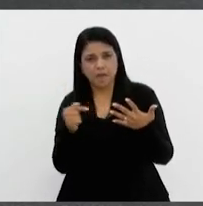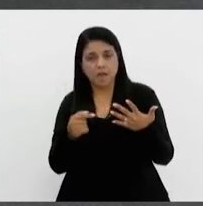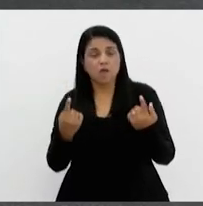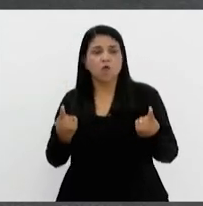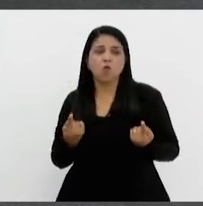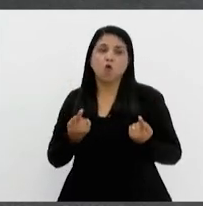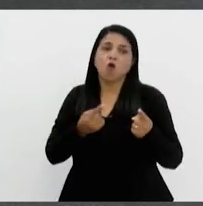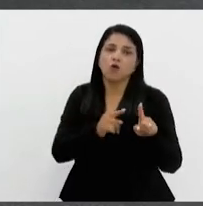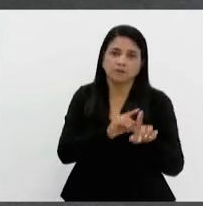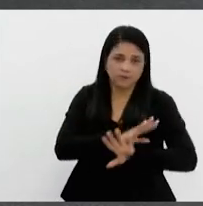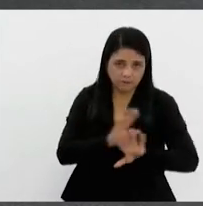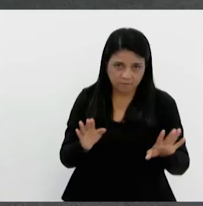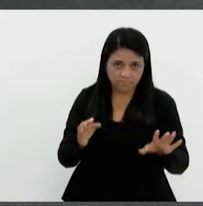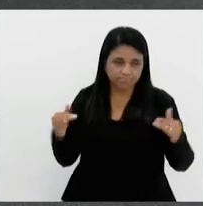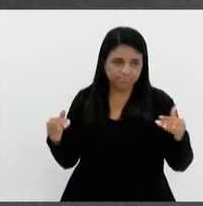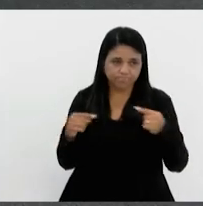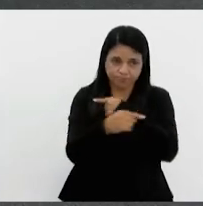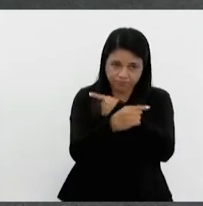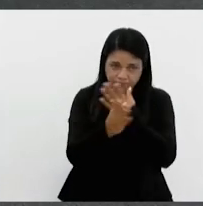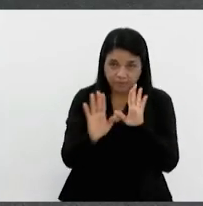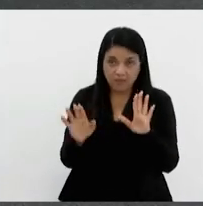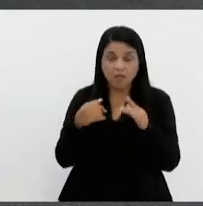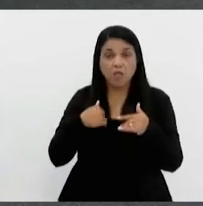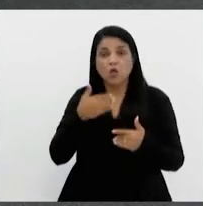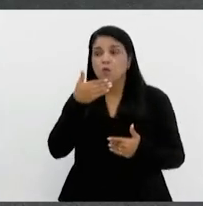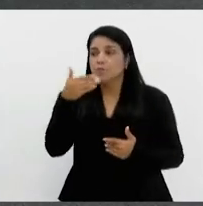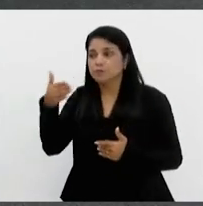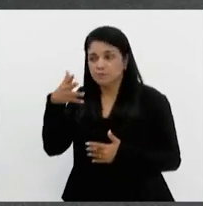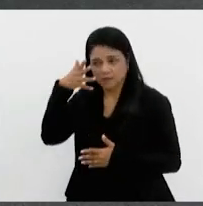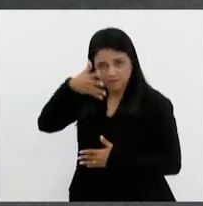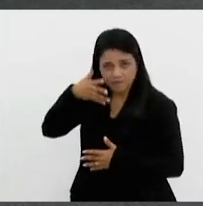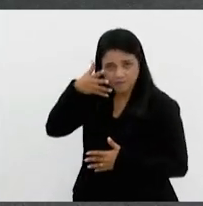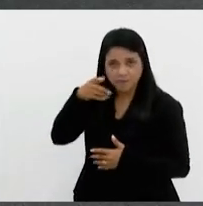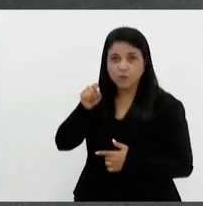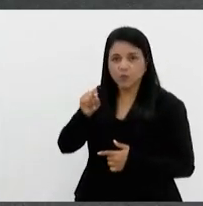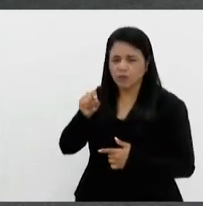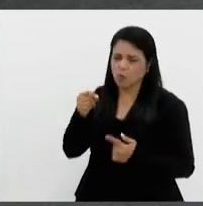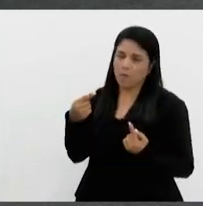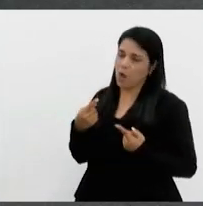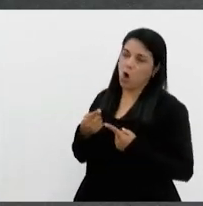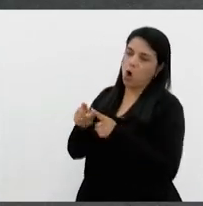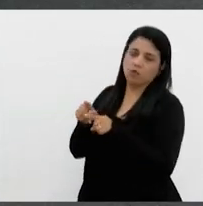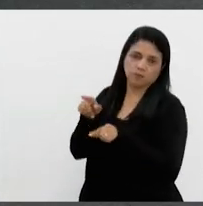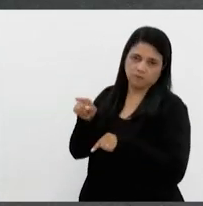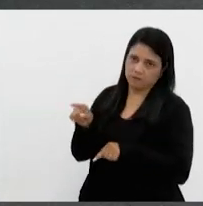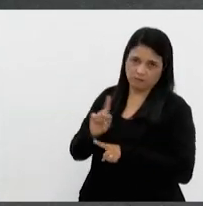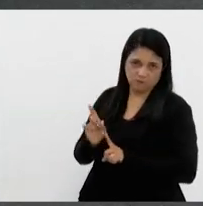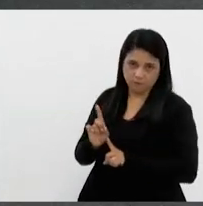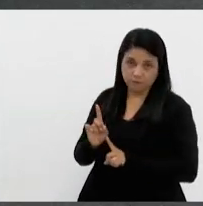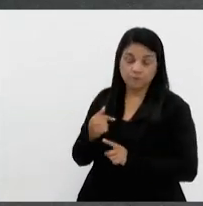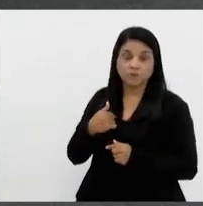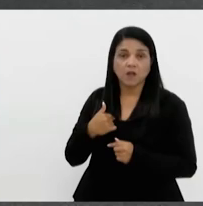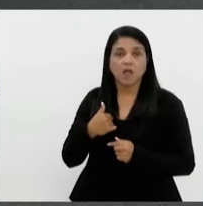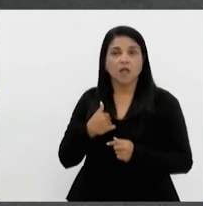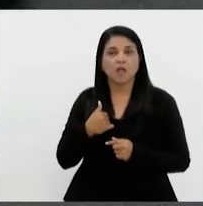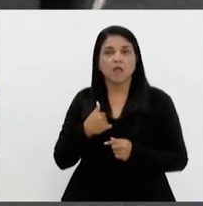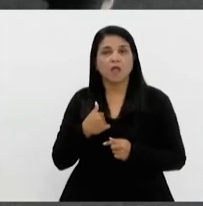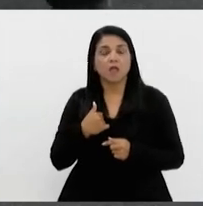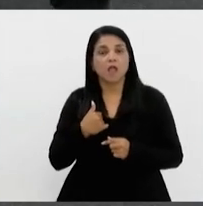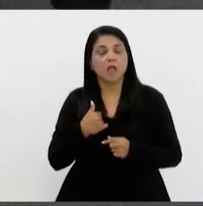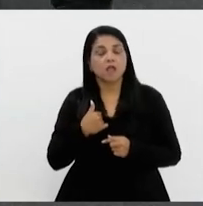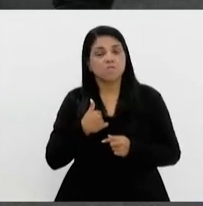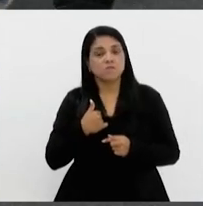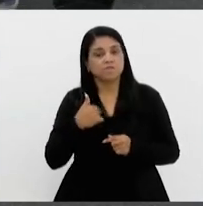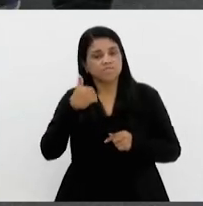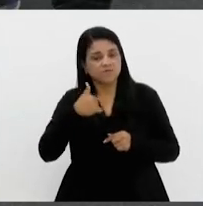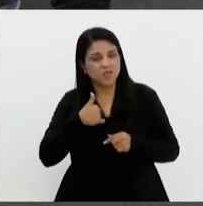contrários. Mas eu lhe pedi uma parte, não foi para lhe fazer, para lhe contestar. Eu procuro não entrar